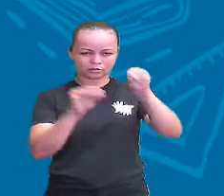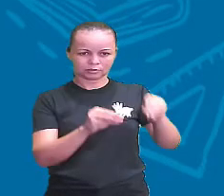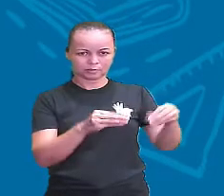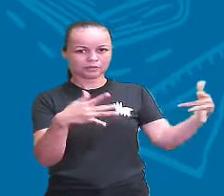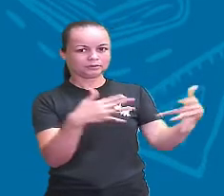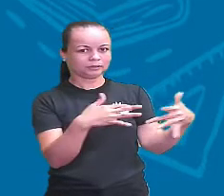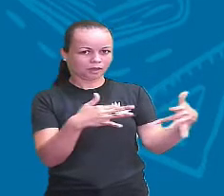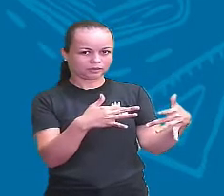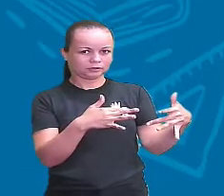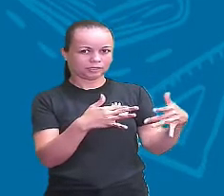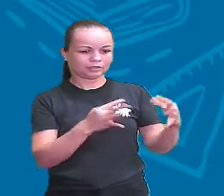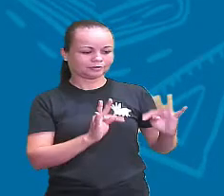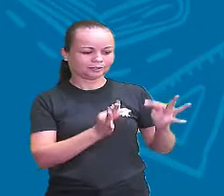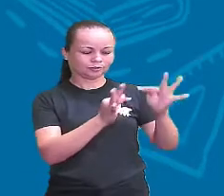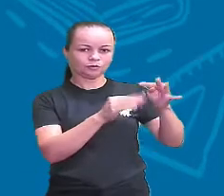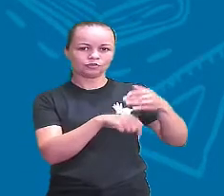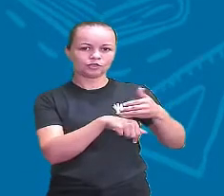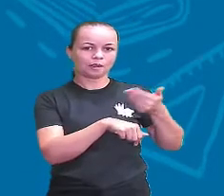espaço urbano